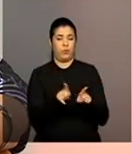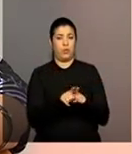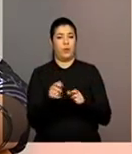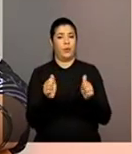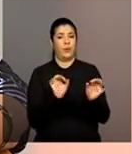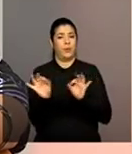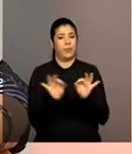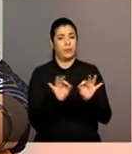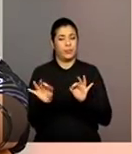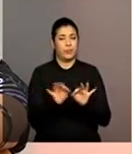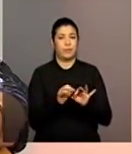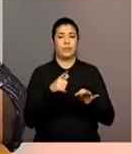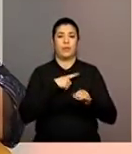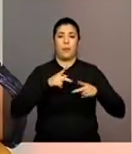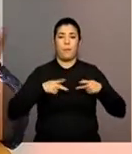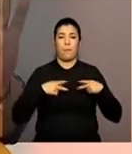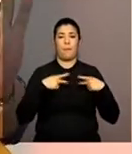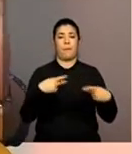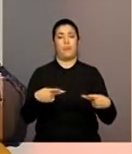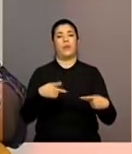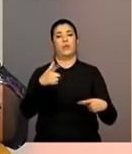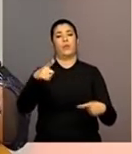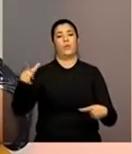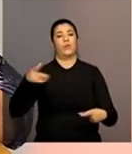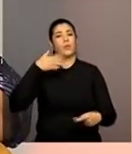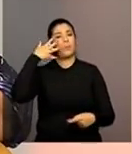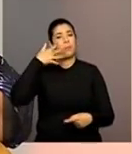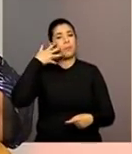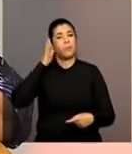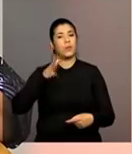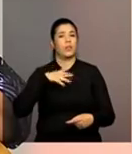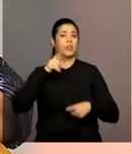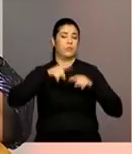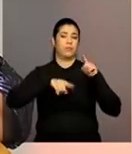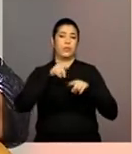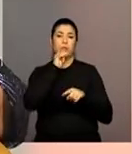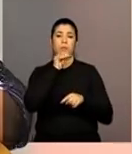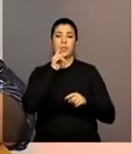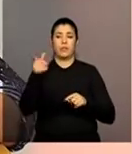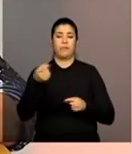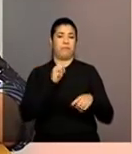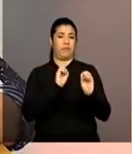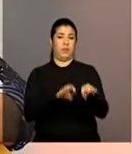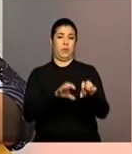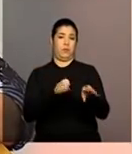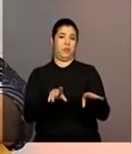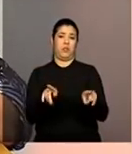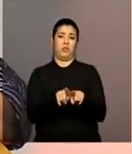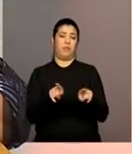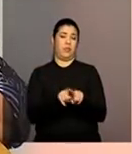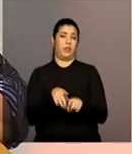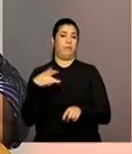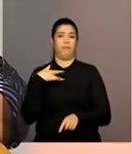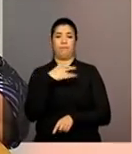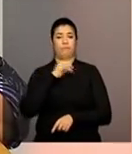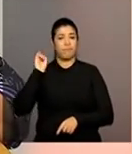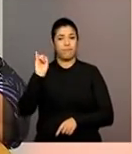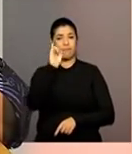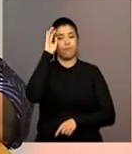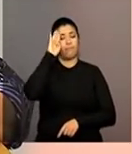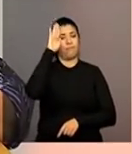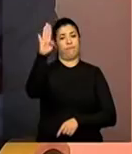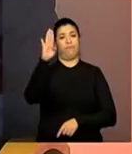processo também de articulação com as demais políticas Conforme você falou da educação e principalmente da saúde que